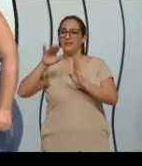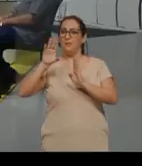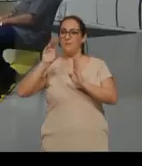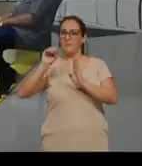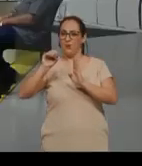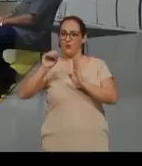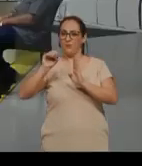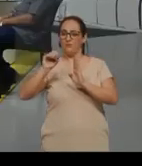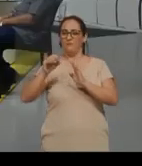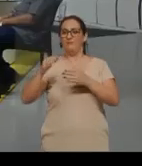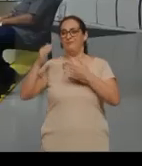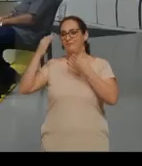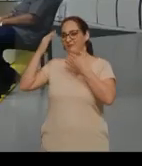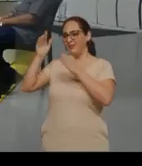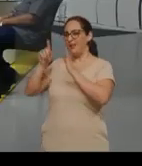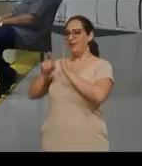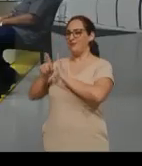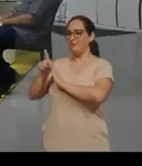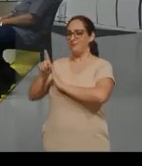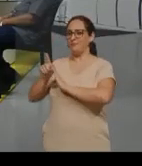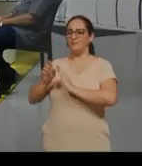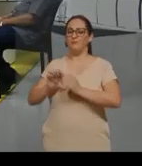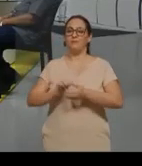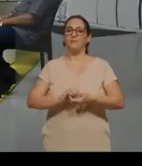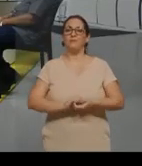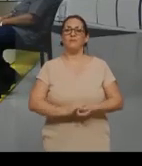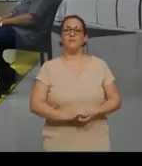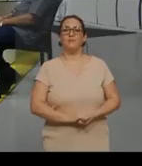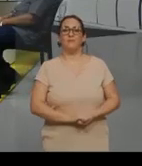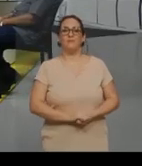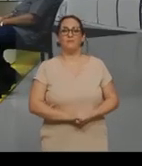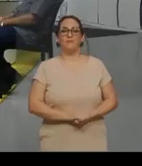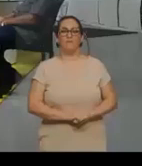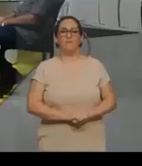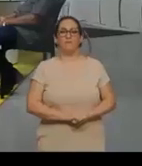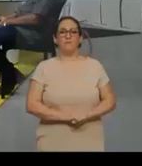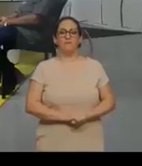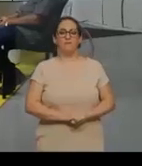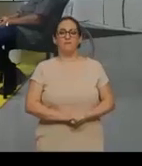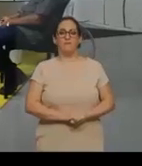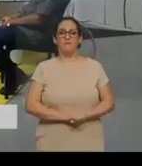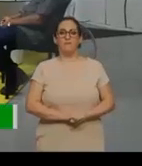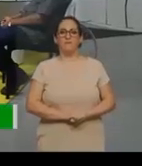pergunta. Obrigada a você, professora Silvana. Vamos para a